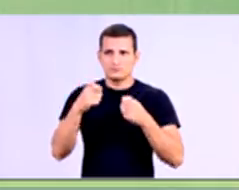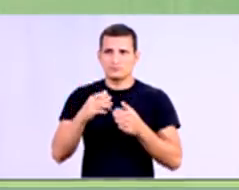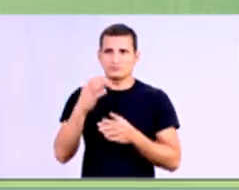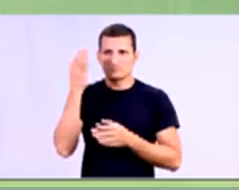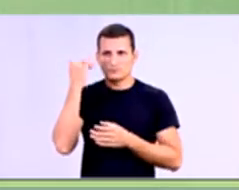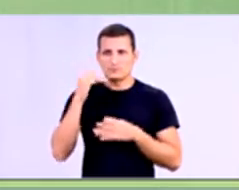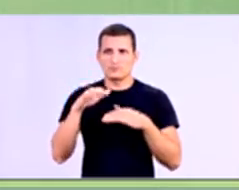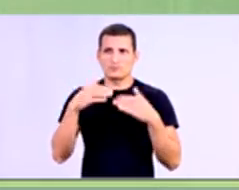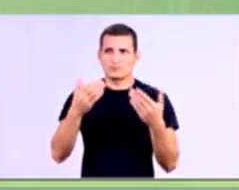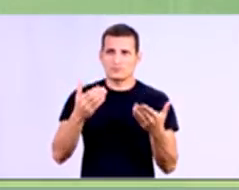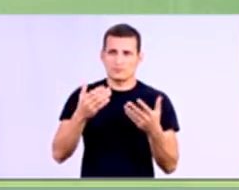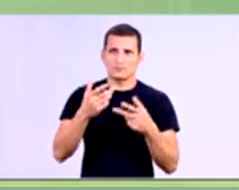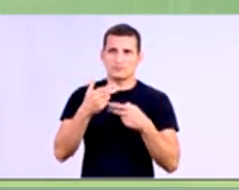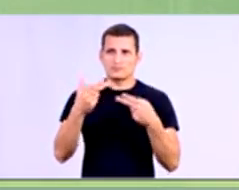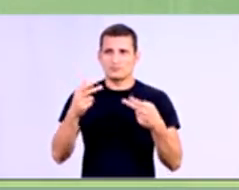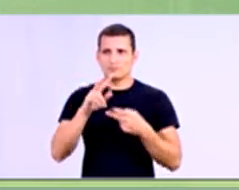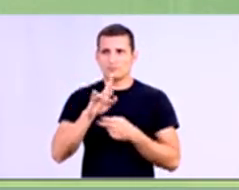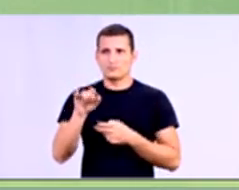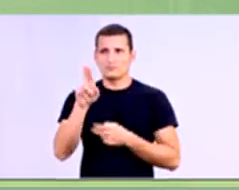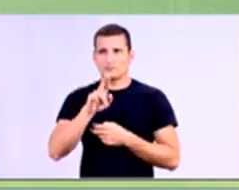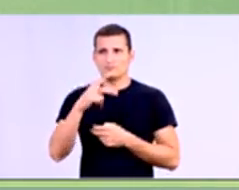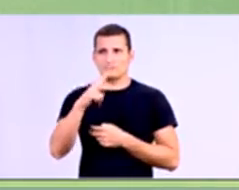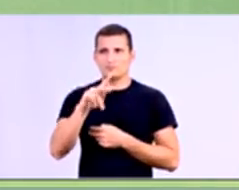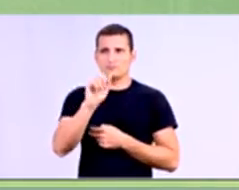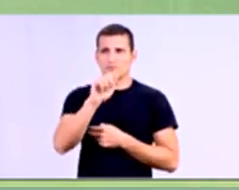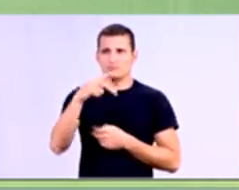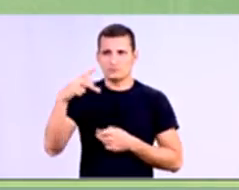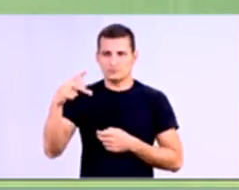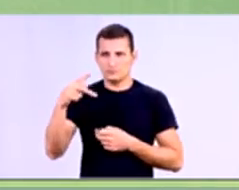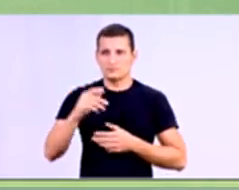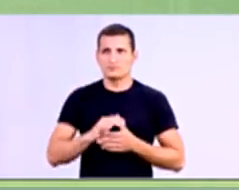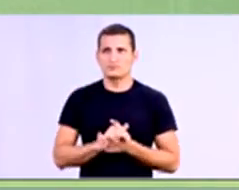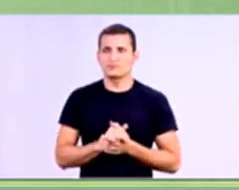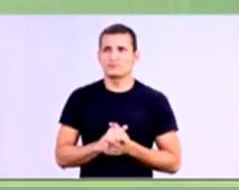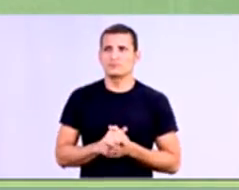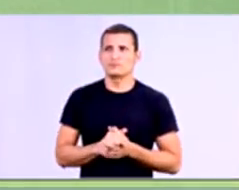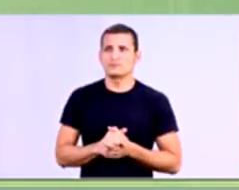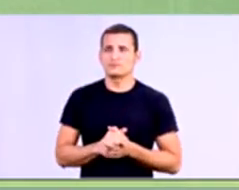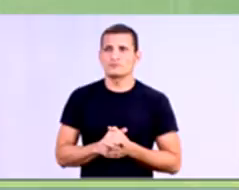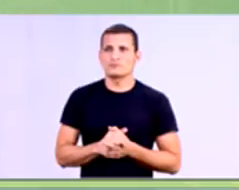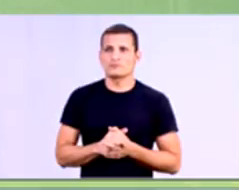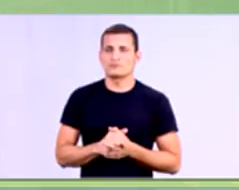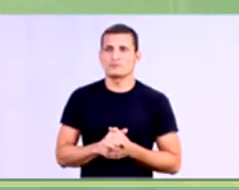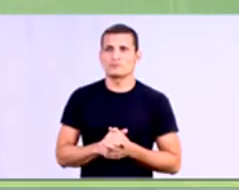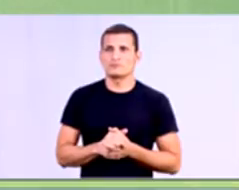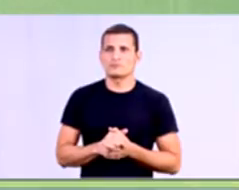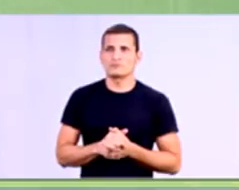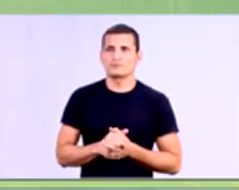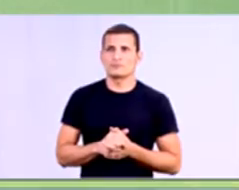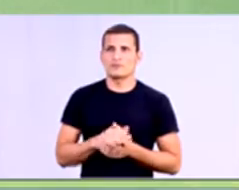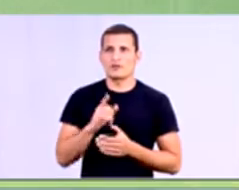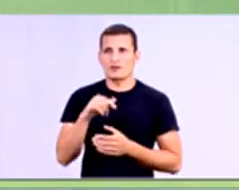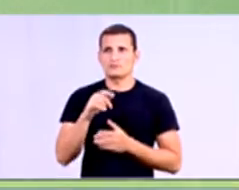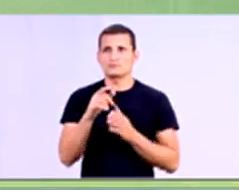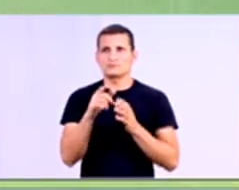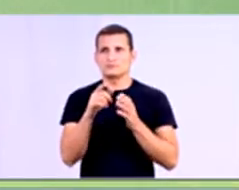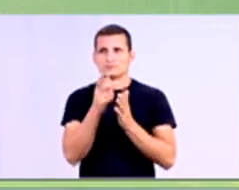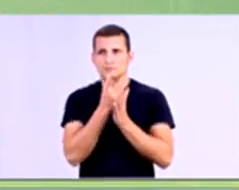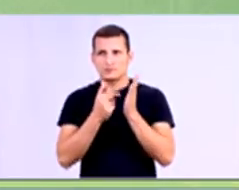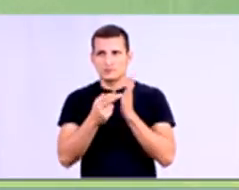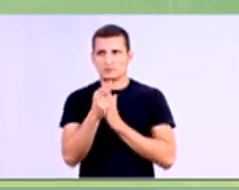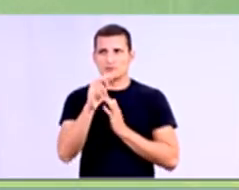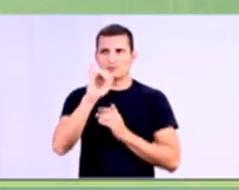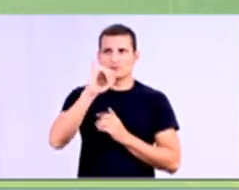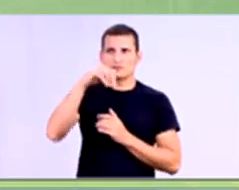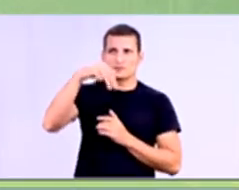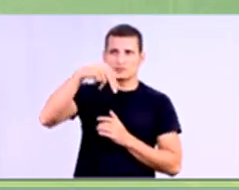definir quais os dispositivos que iriam utilizar a sua aplicação, nós estamos falando diretamente do diagrama de implantação, que